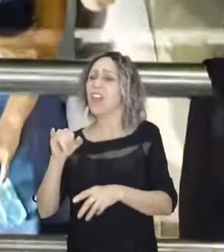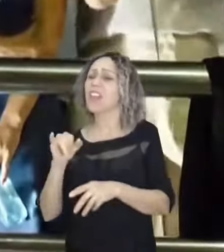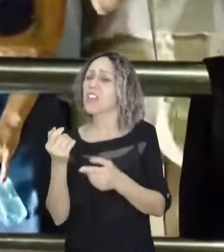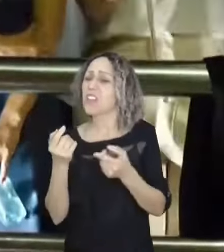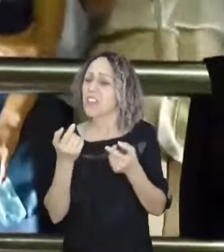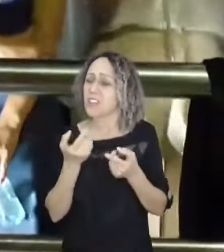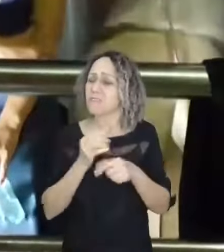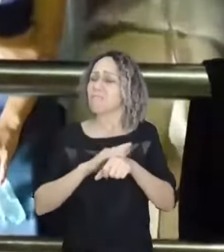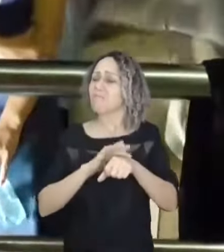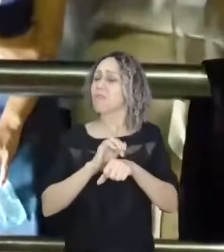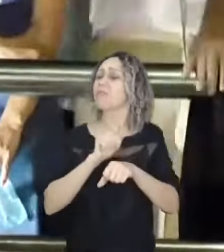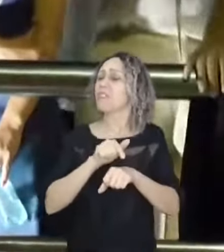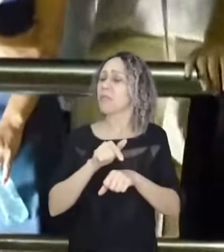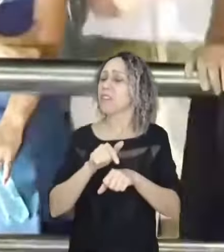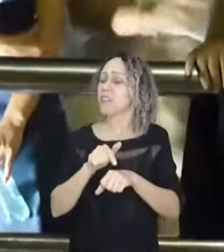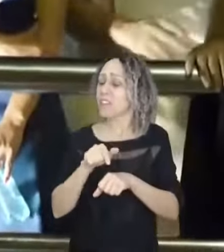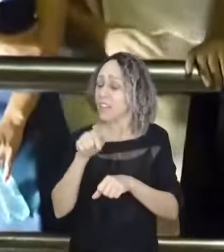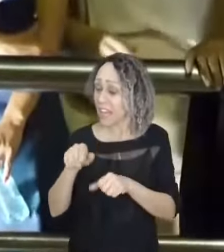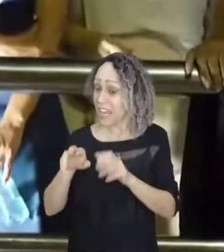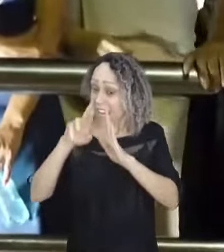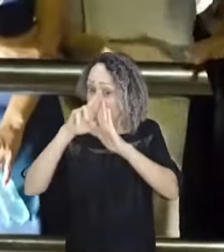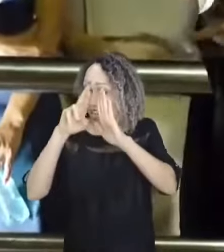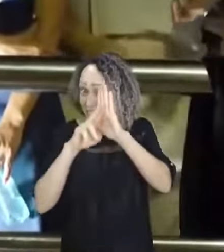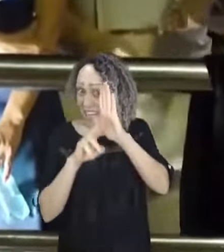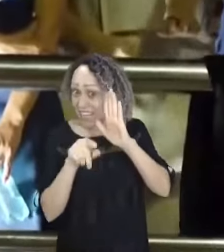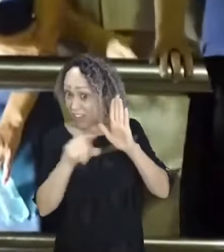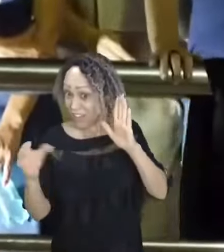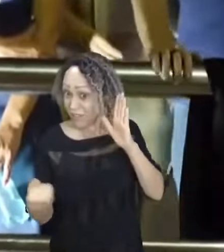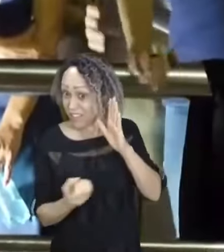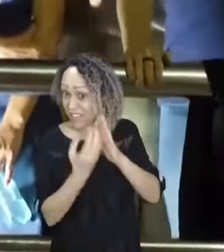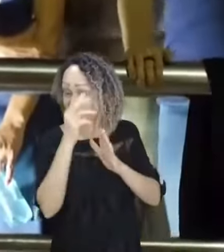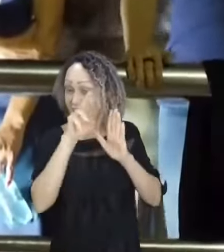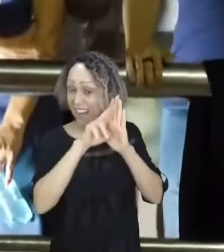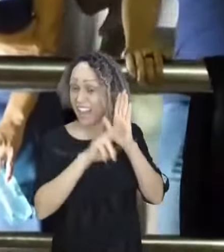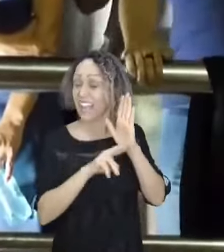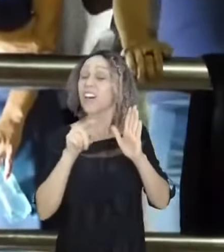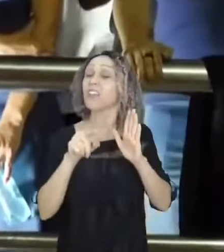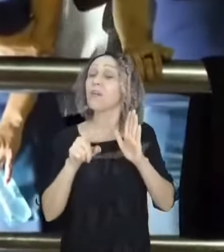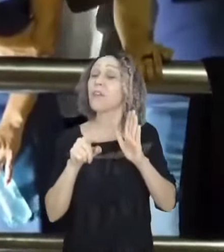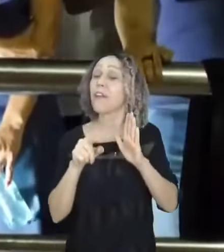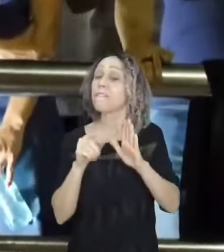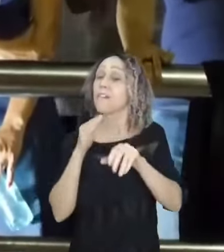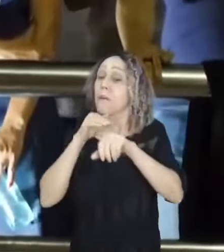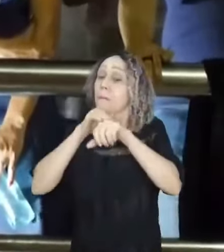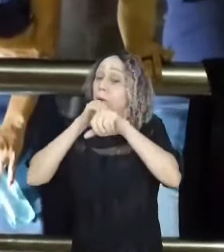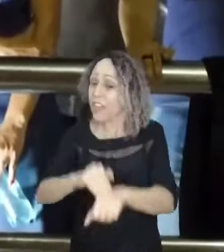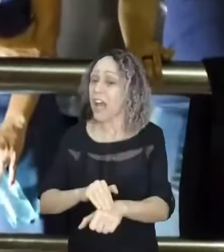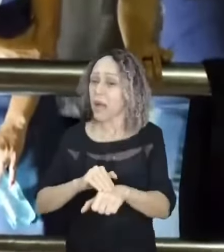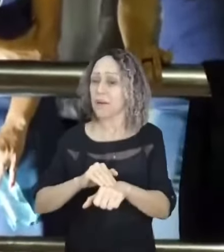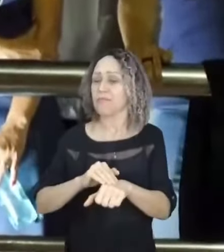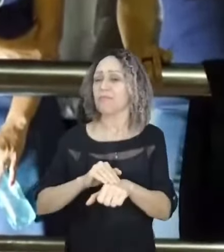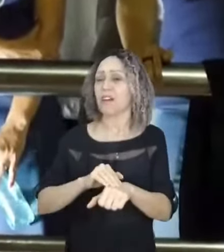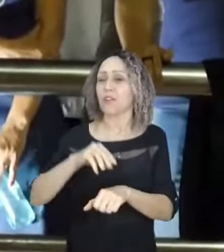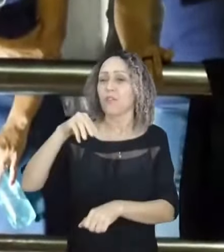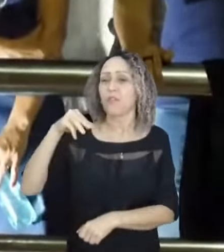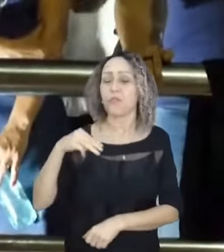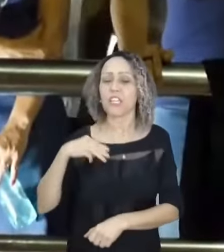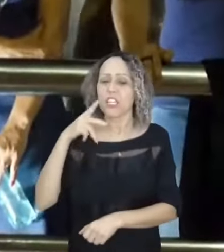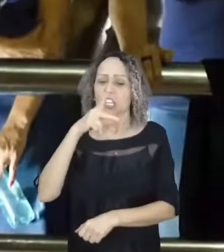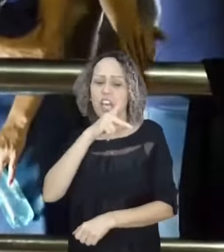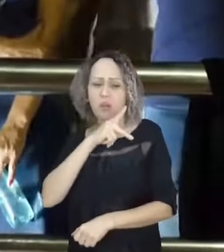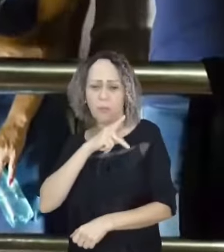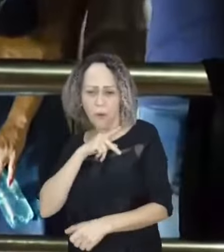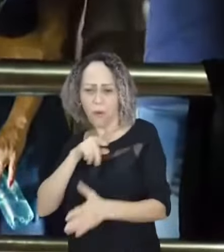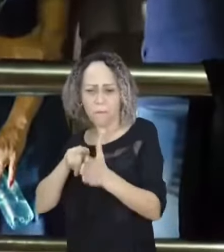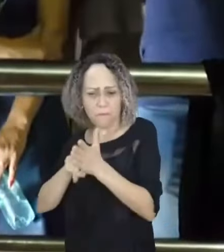relatório e da quebra do sigilo de 100 anos do Bolsonaro que a gente vai ver quem é honesto nesse